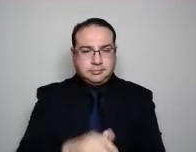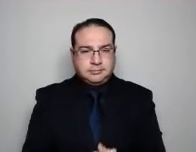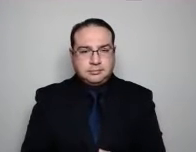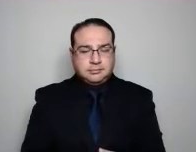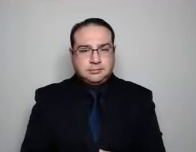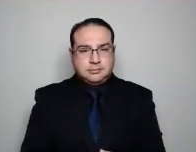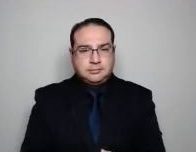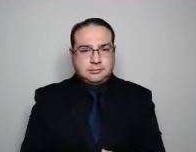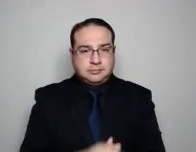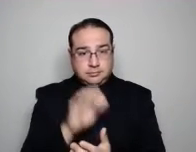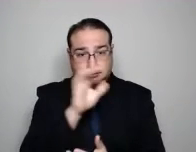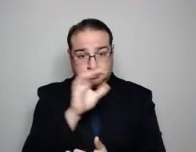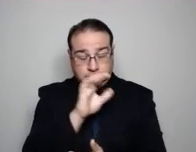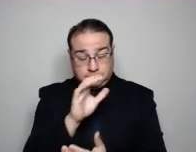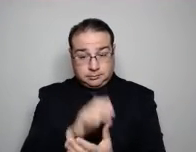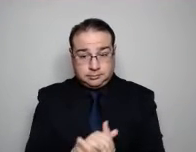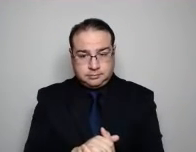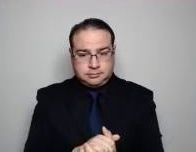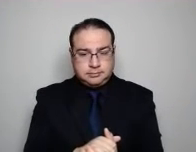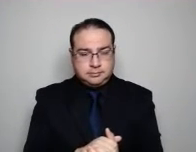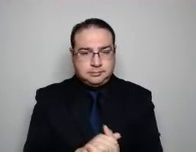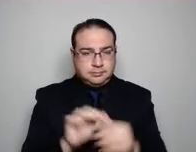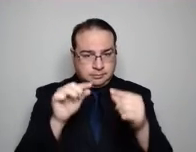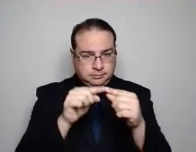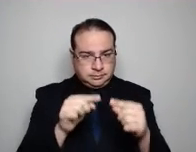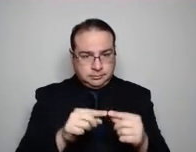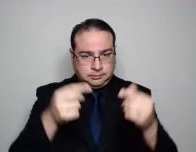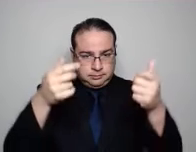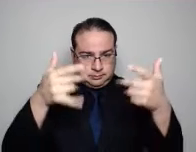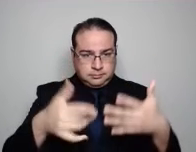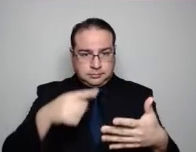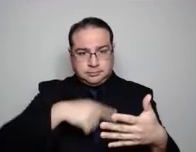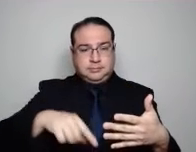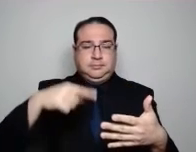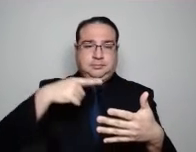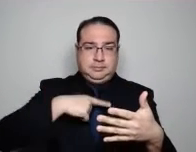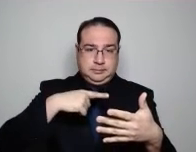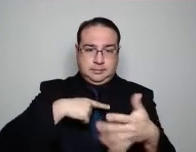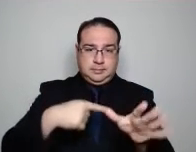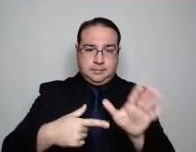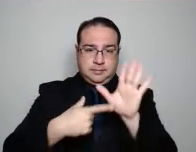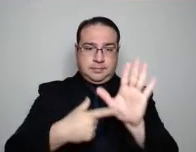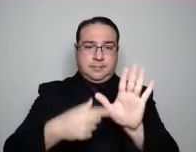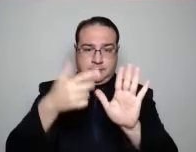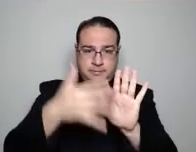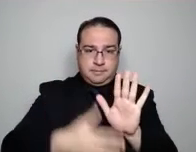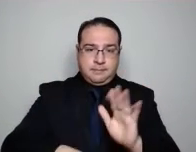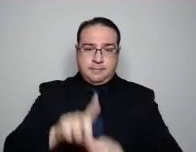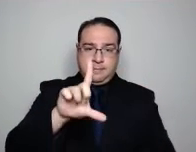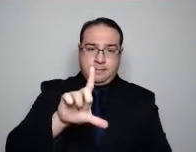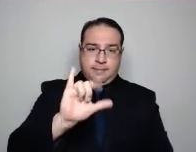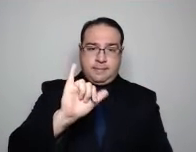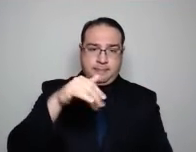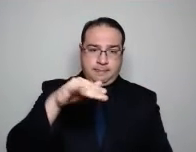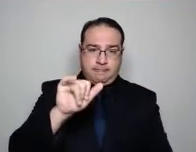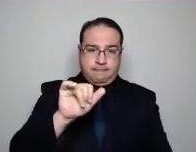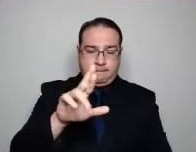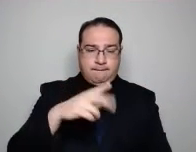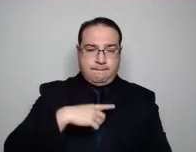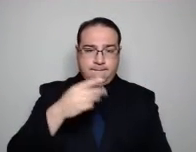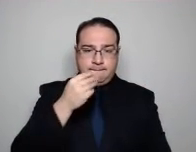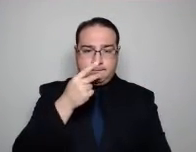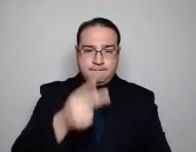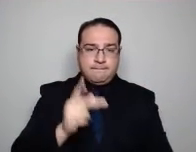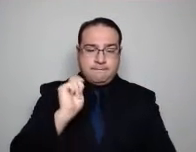rapidinho. É, nesse caso, a gente tem uma liminar que foi concedida pelo valor 36.